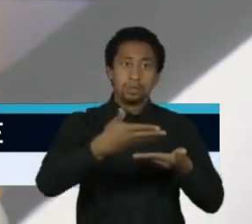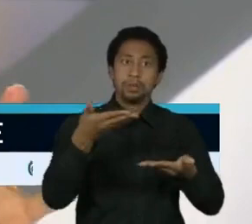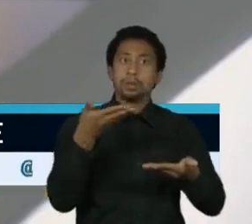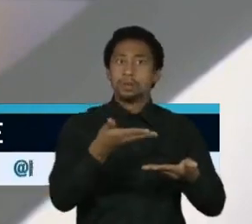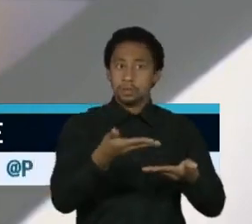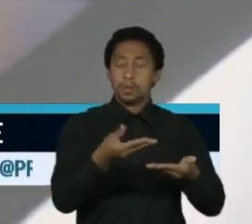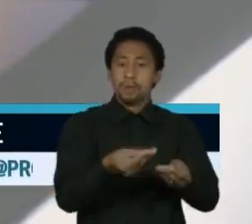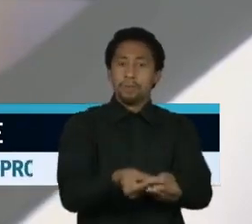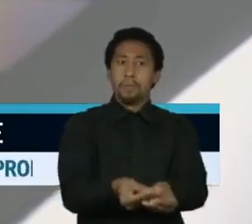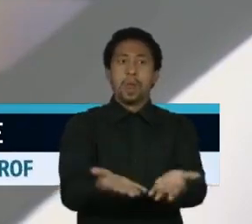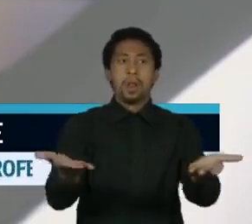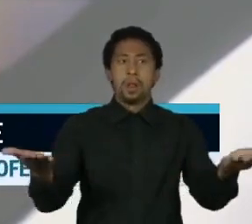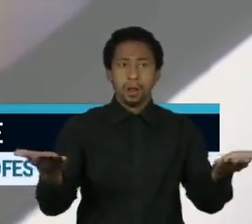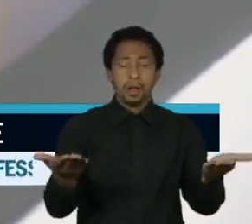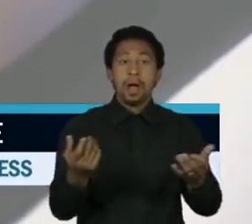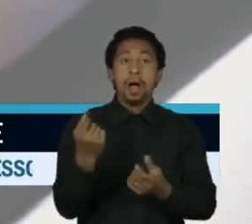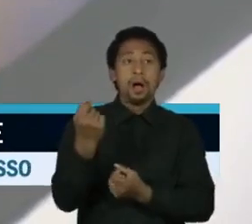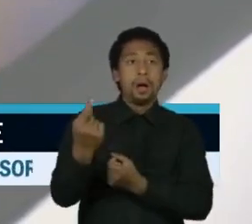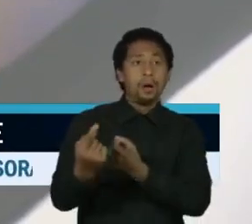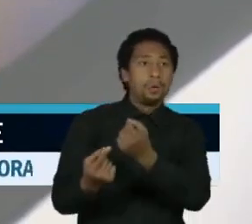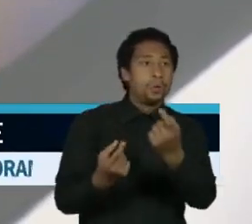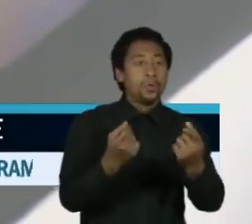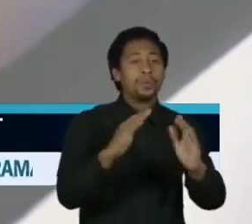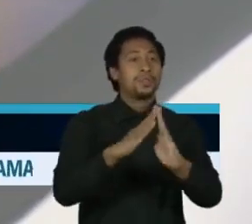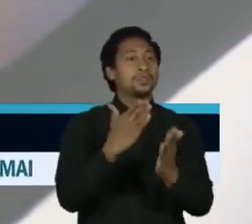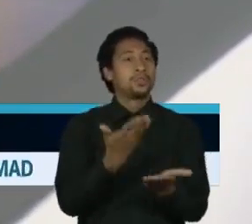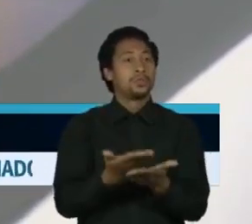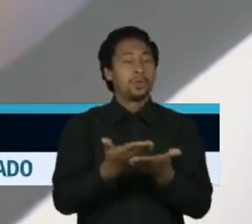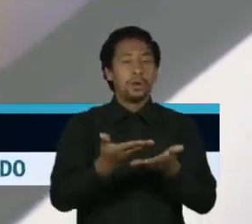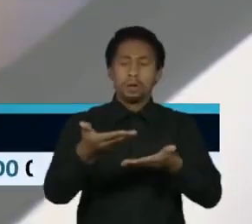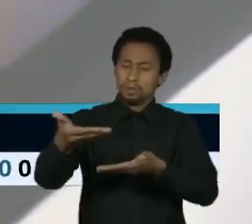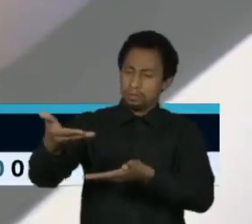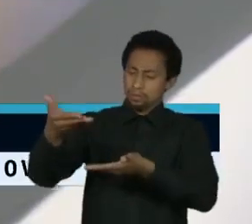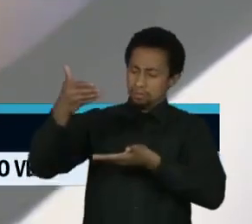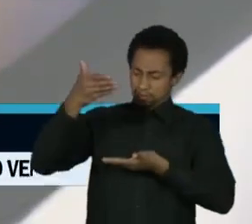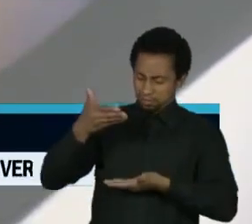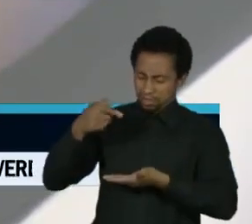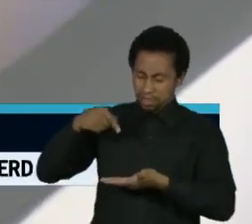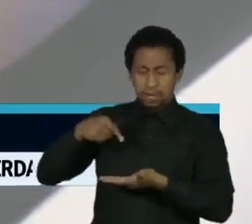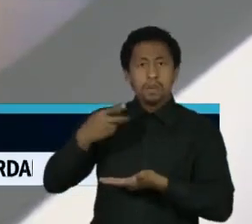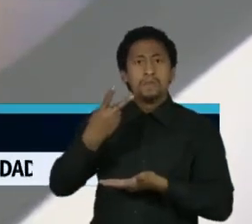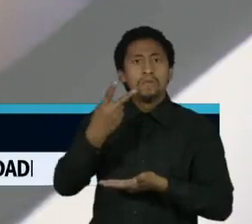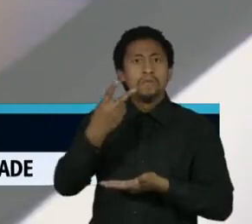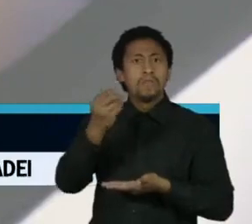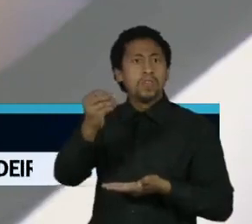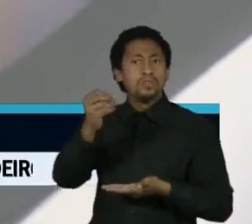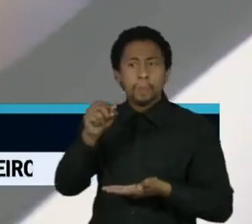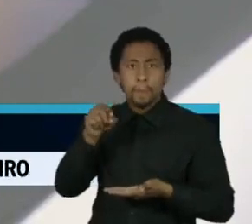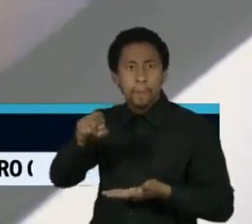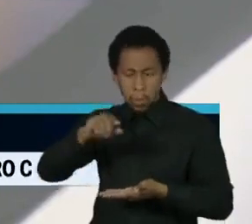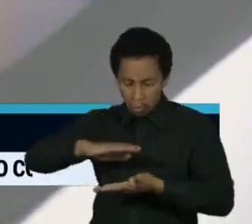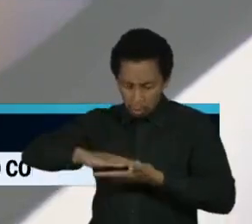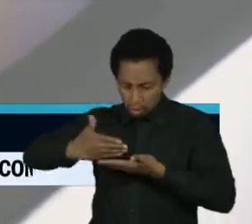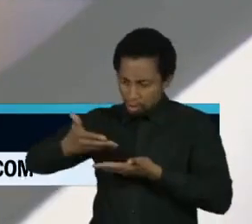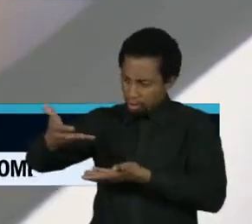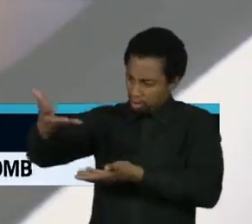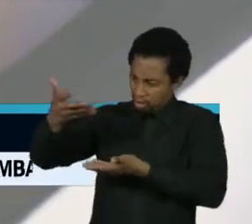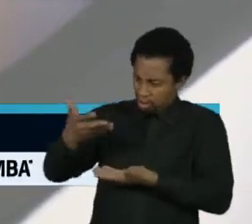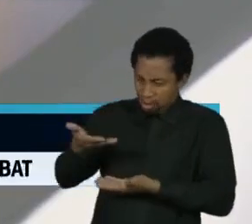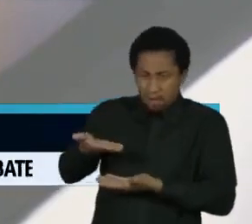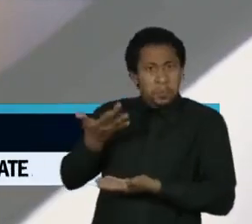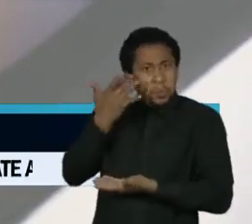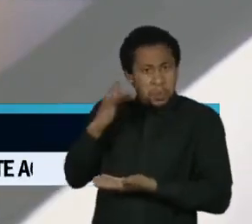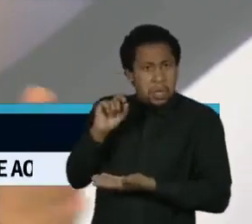até agora ninguém sabe, né, quem é o responsável e não se puniu aqueles que praticaram